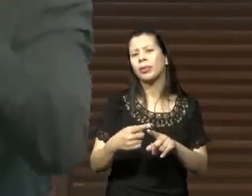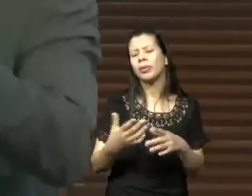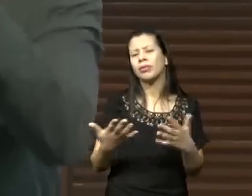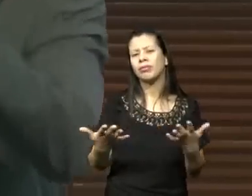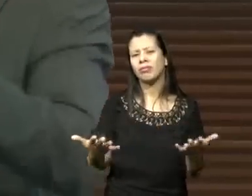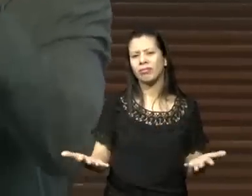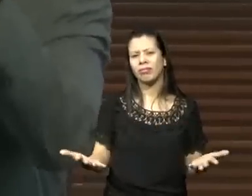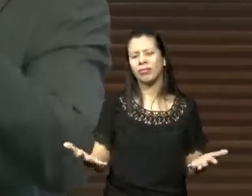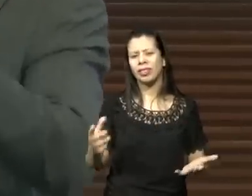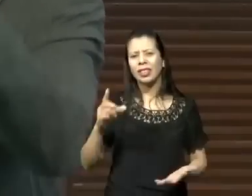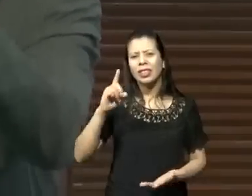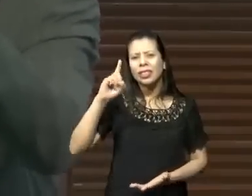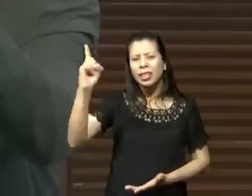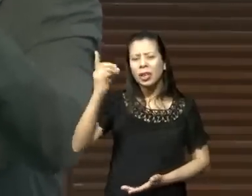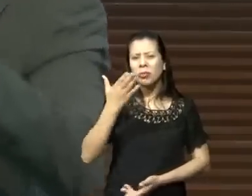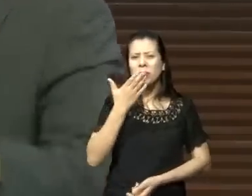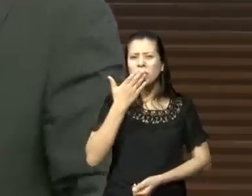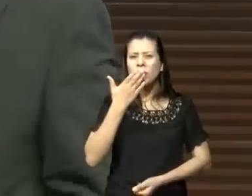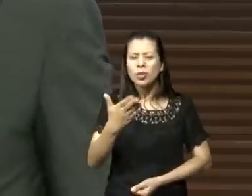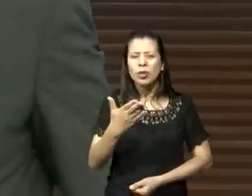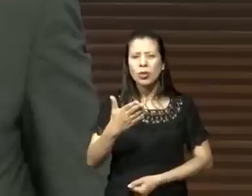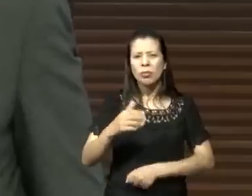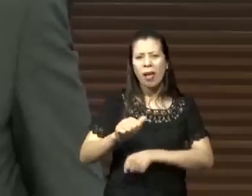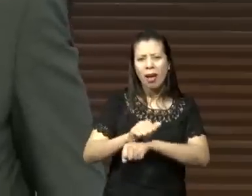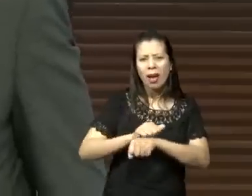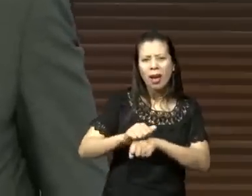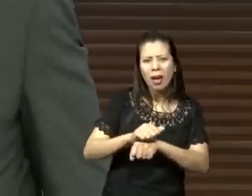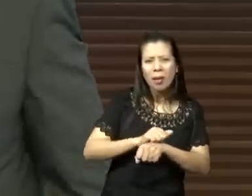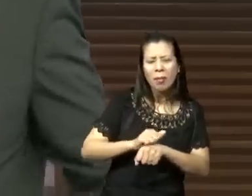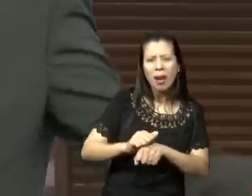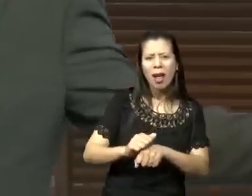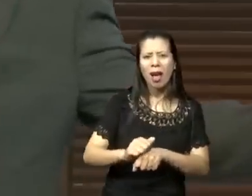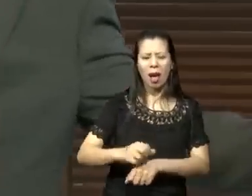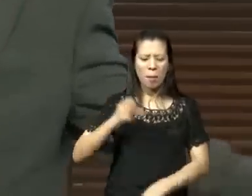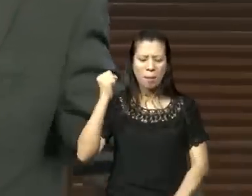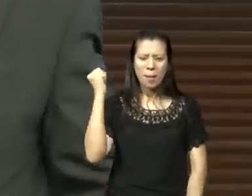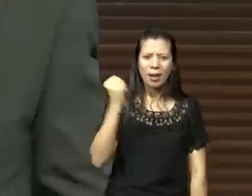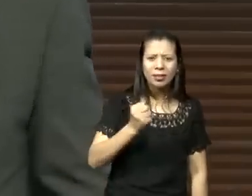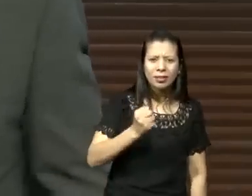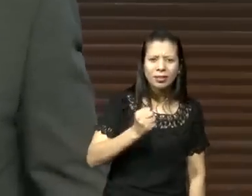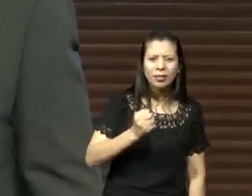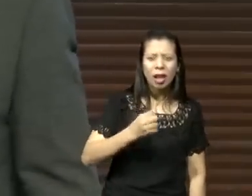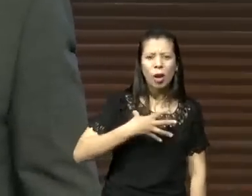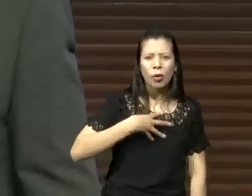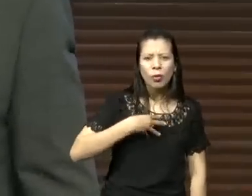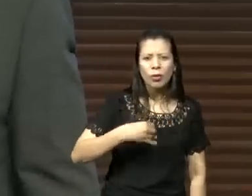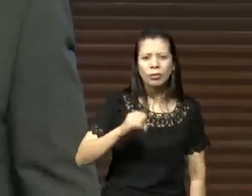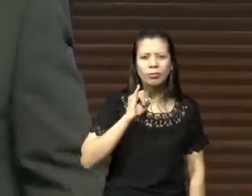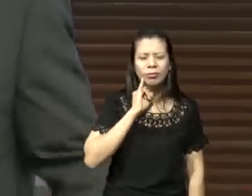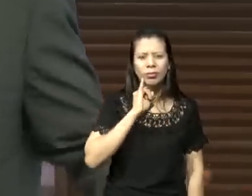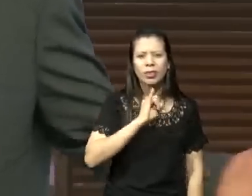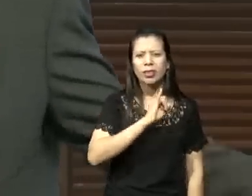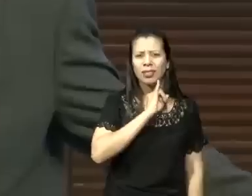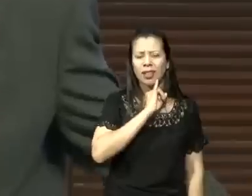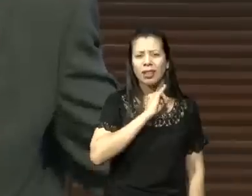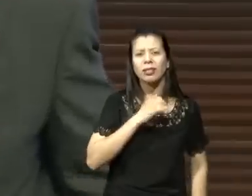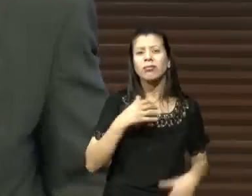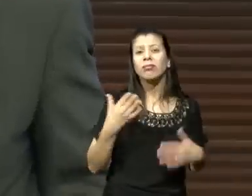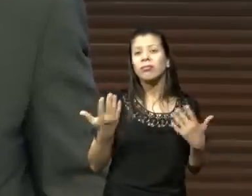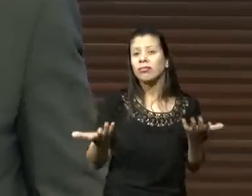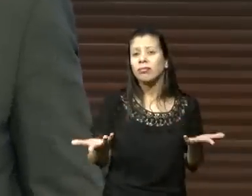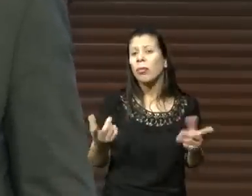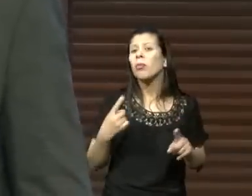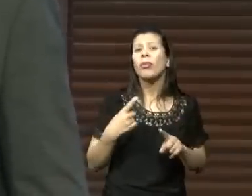que Deus pediu para Abraão sacrificar Isaque Qual o sentido disso o que que estava de fato